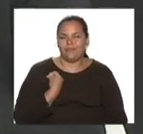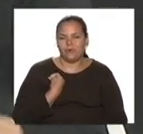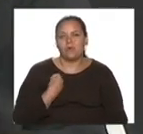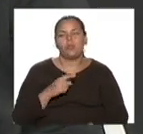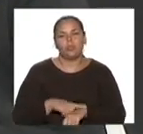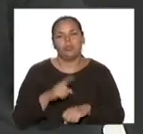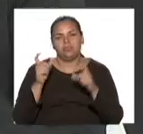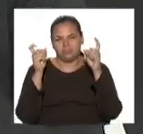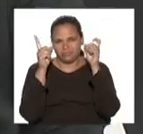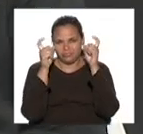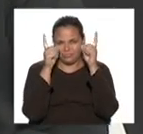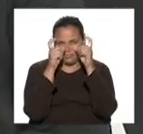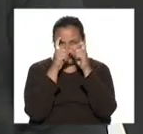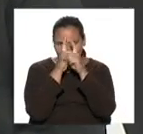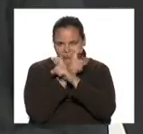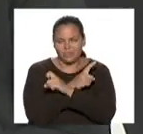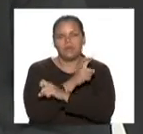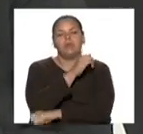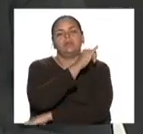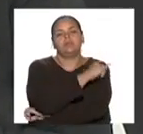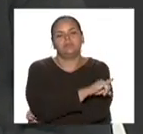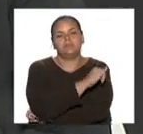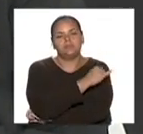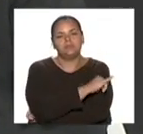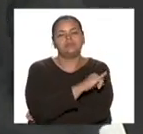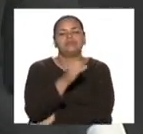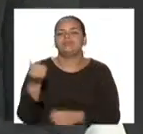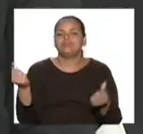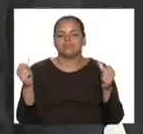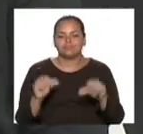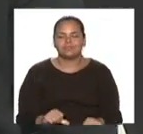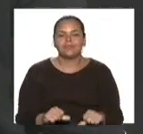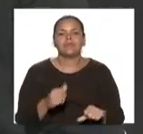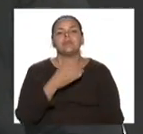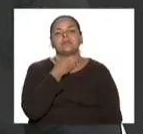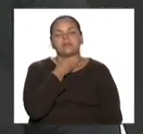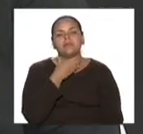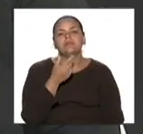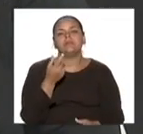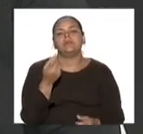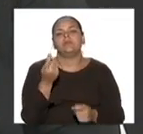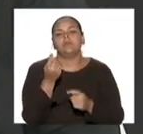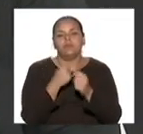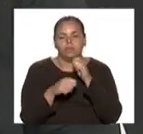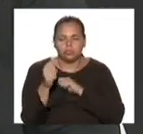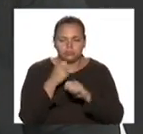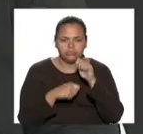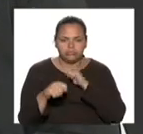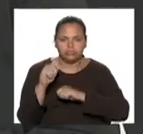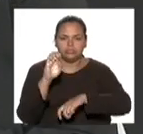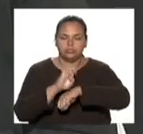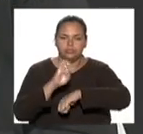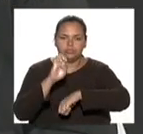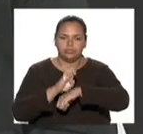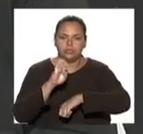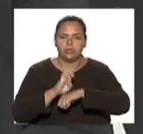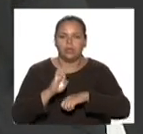um momento difícil também no Rio de Janeiro, agravado pela questão da crise econômica do Estado,